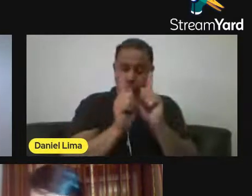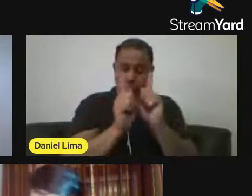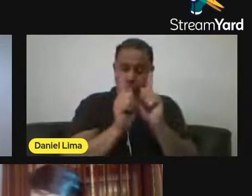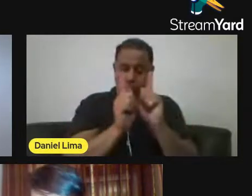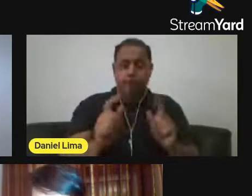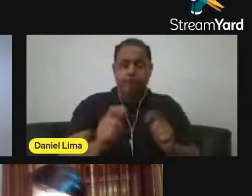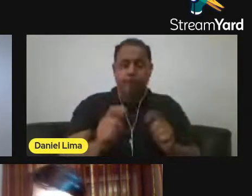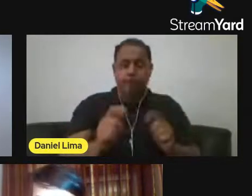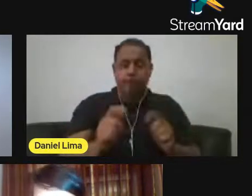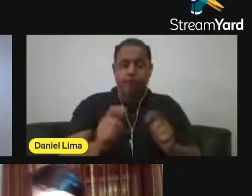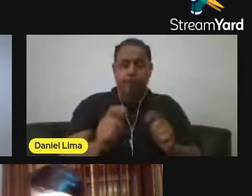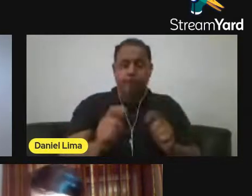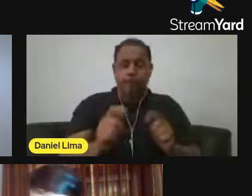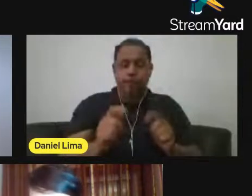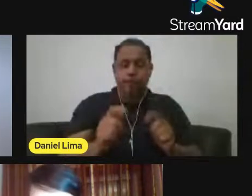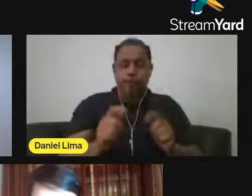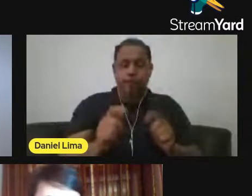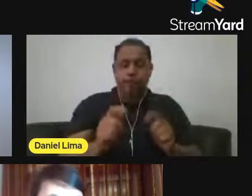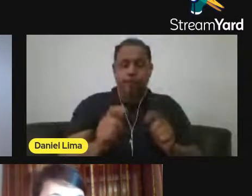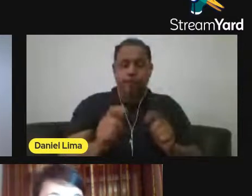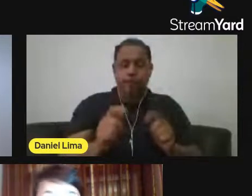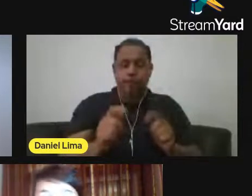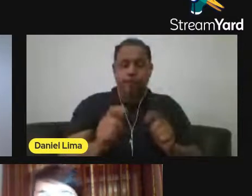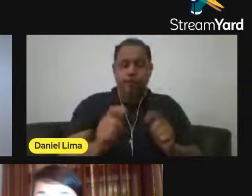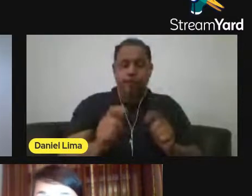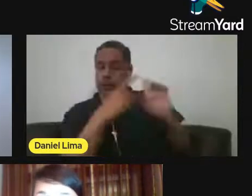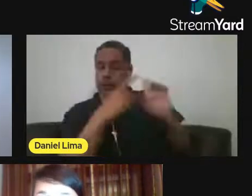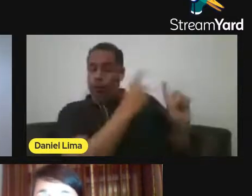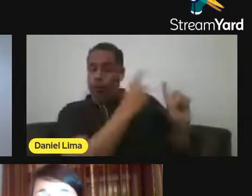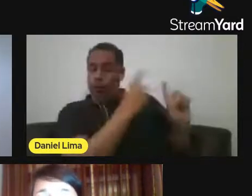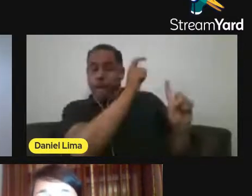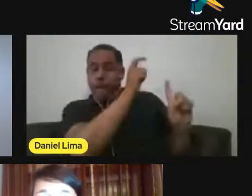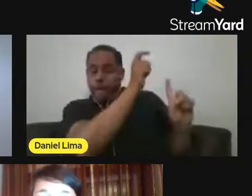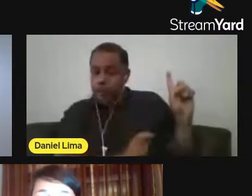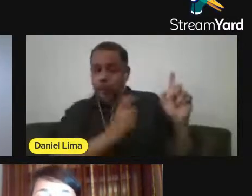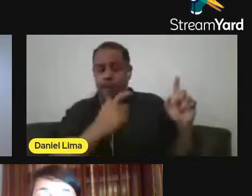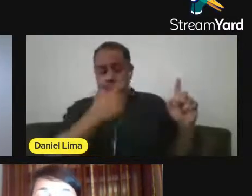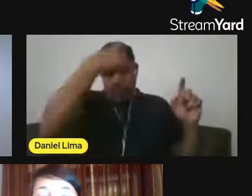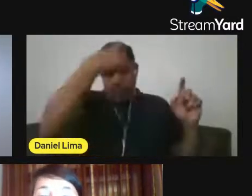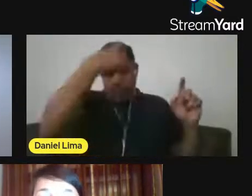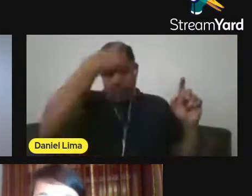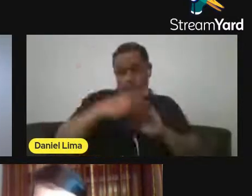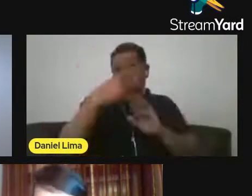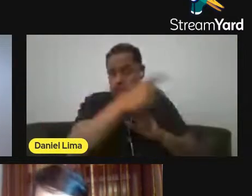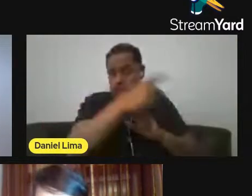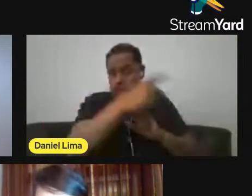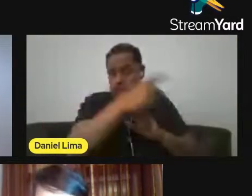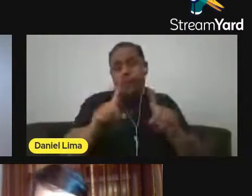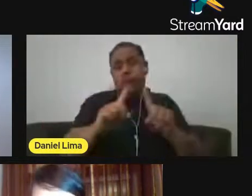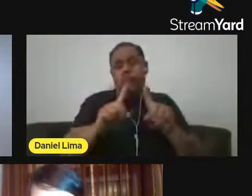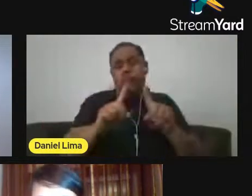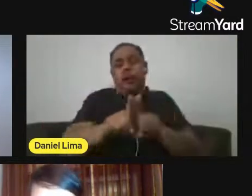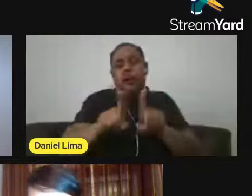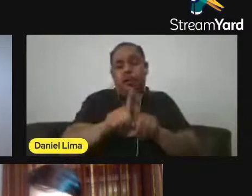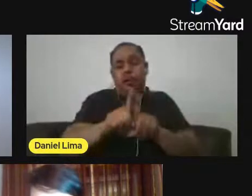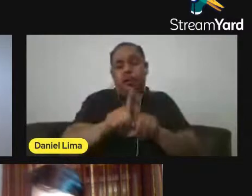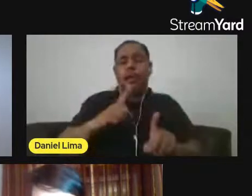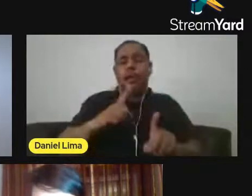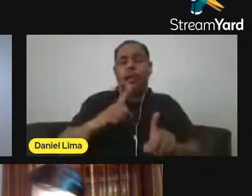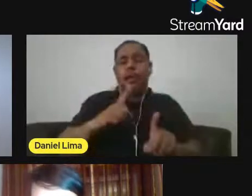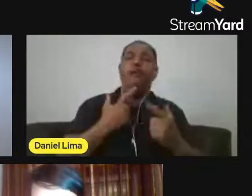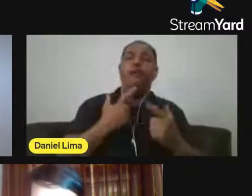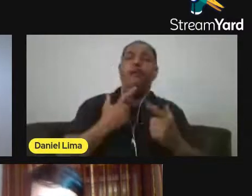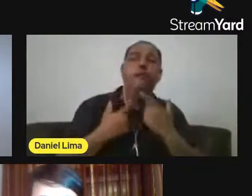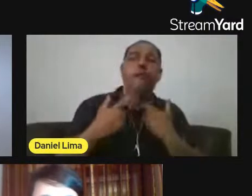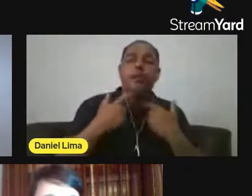pluralidade inerente à sua personalidade. E depois também uma vontade, uma